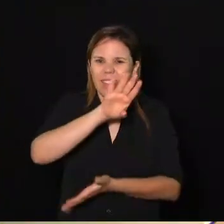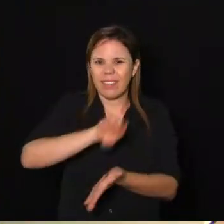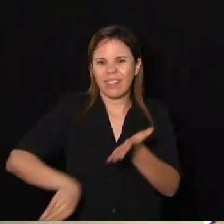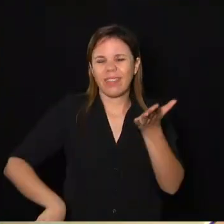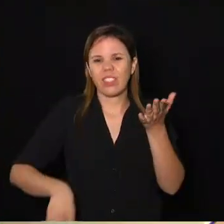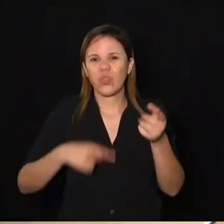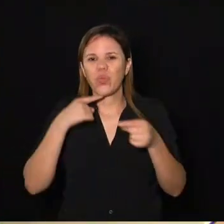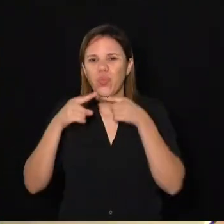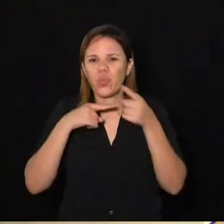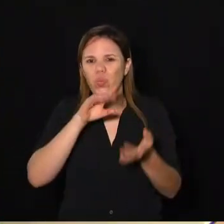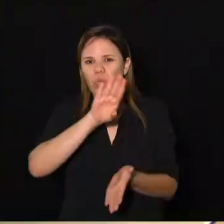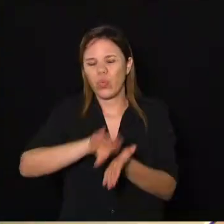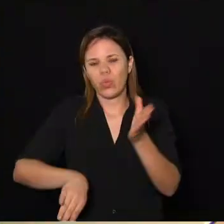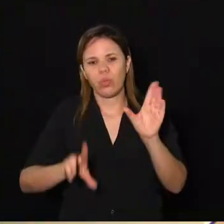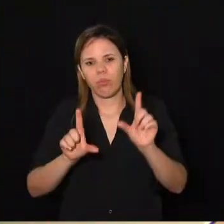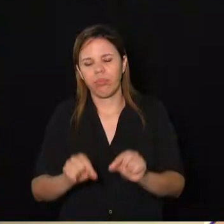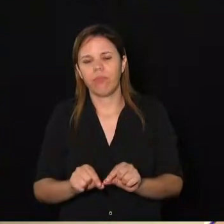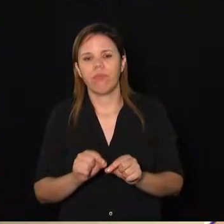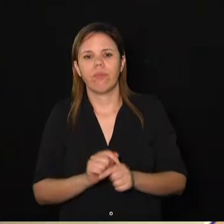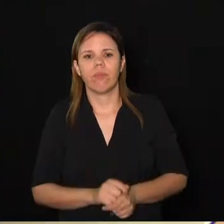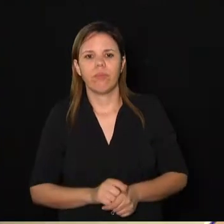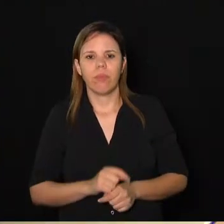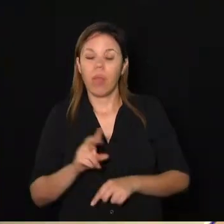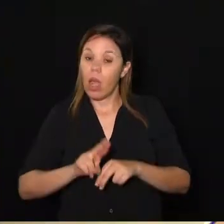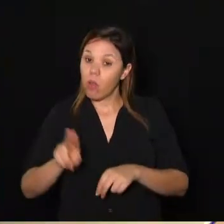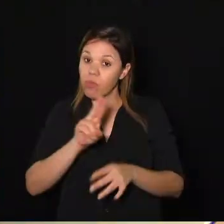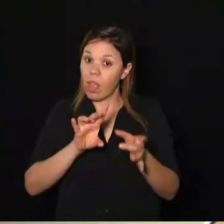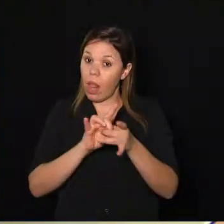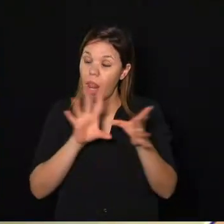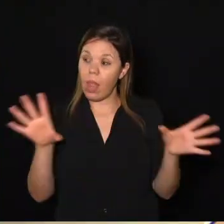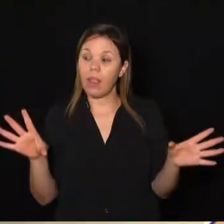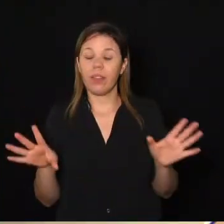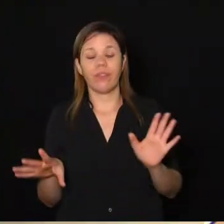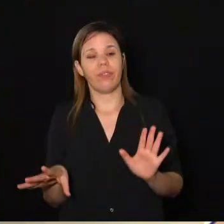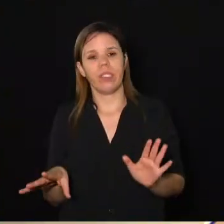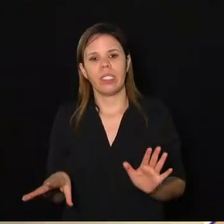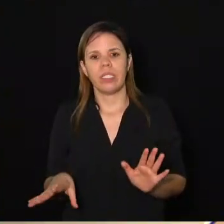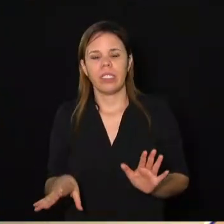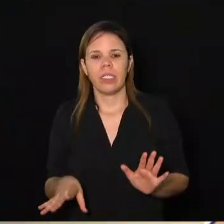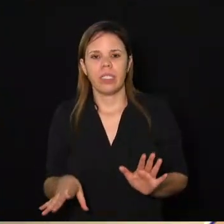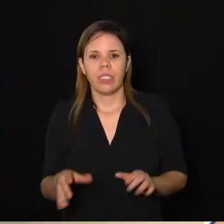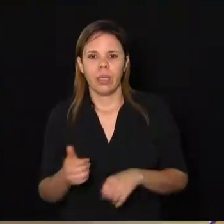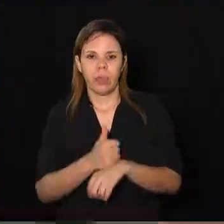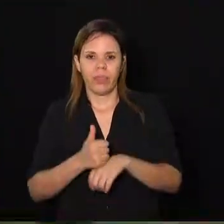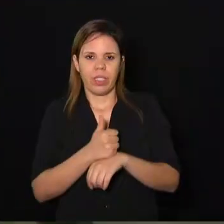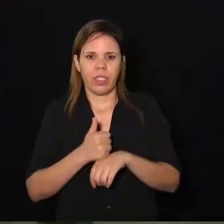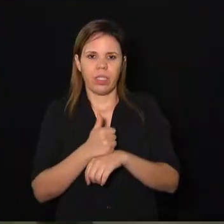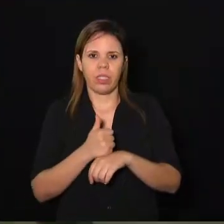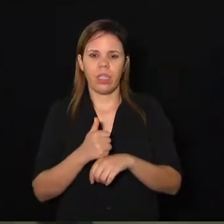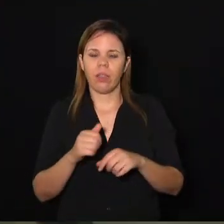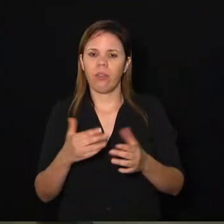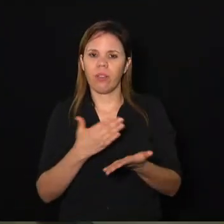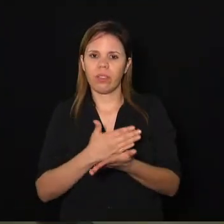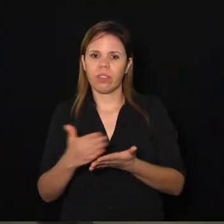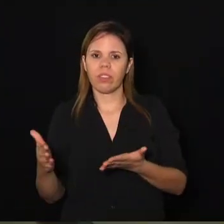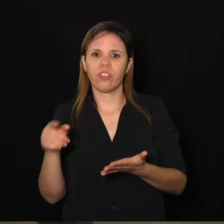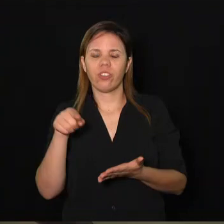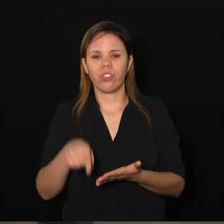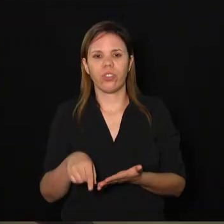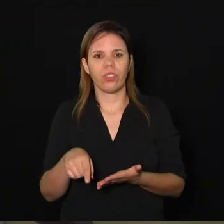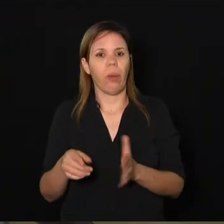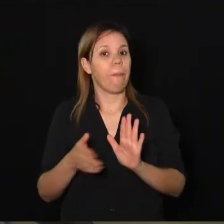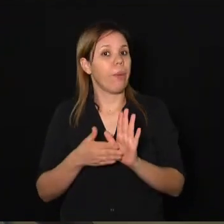impedimentos por exercício legal da profissão olhando a iniciativa do vereador Fernando Mendes na verdade ele